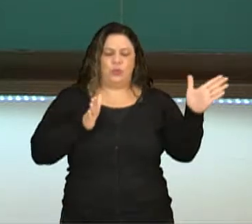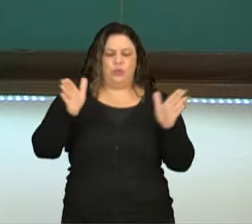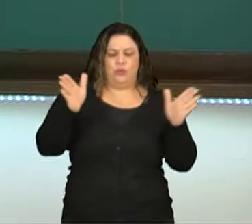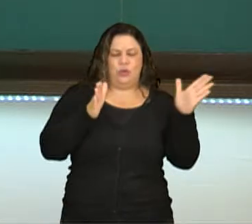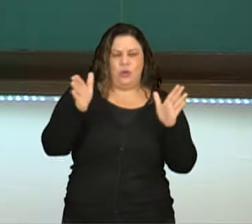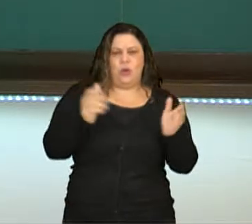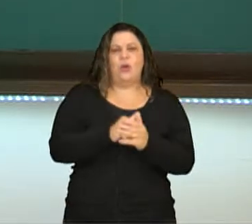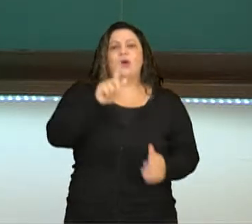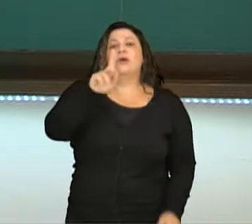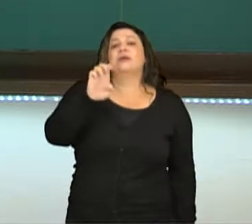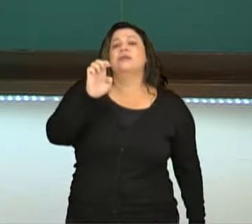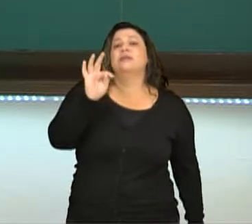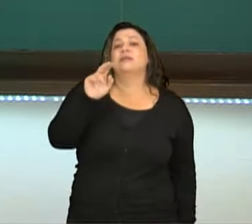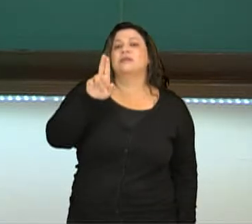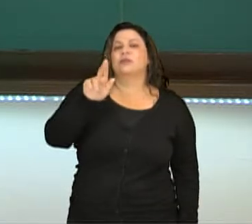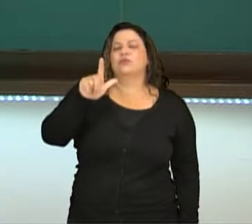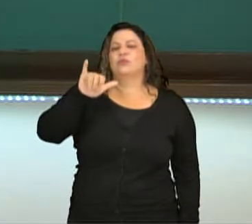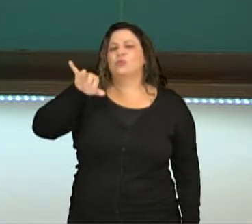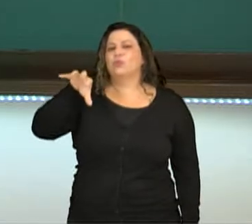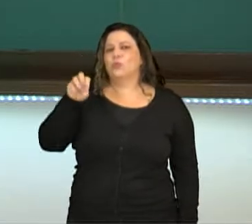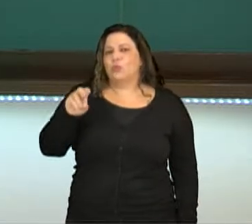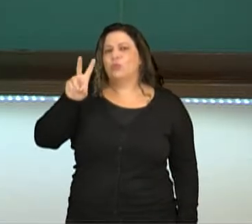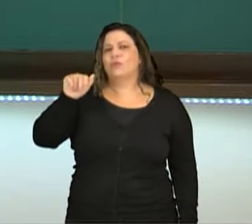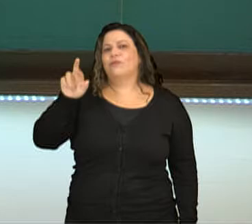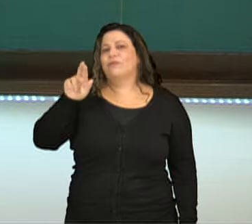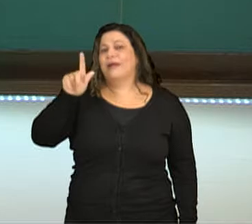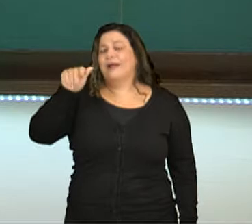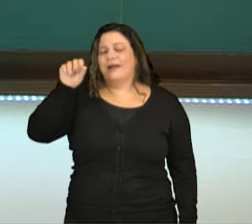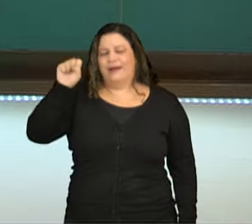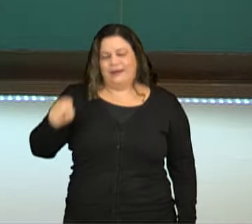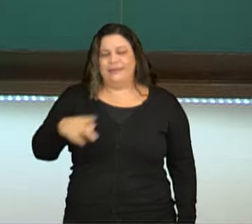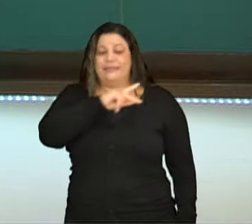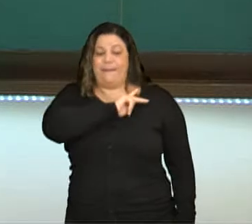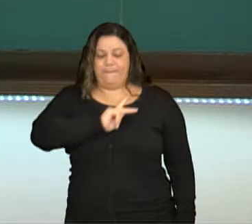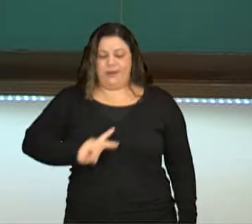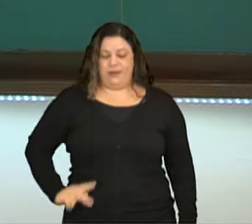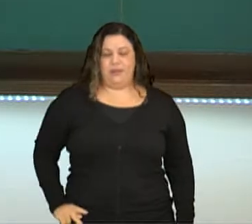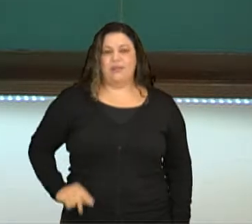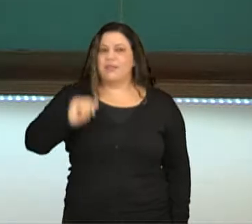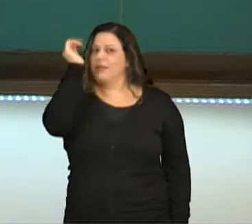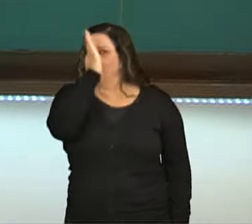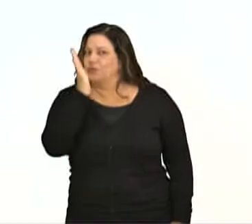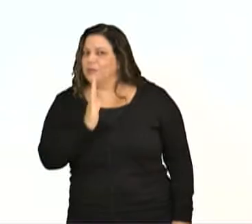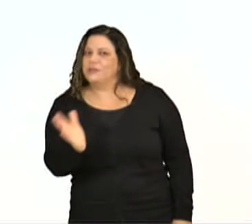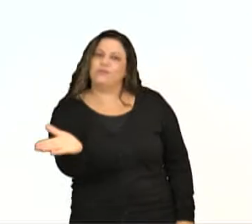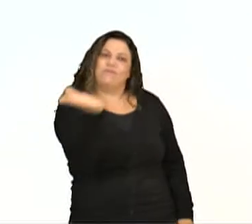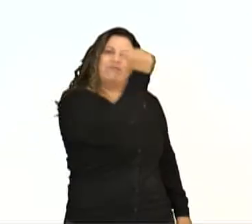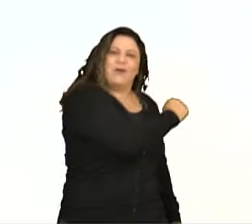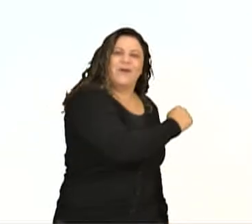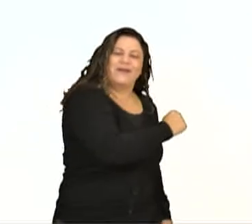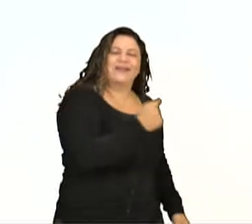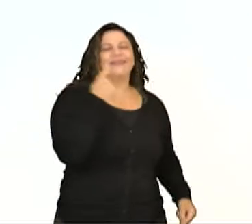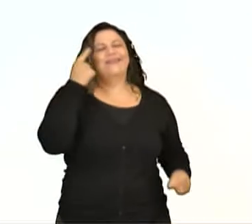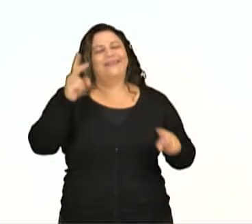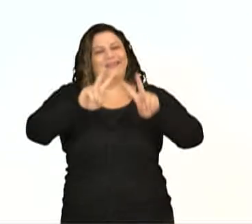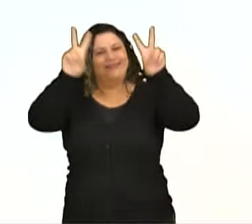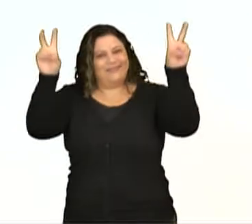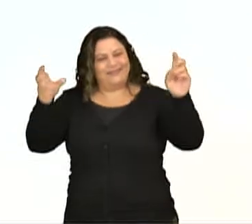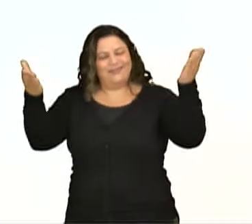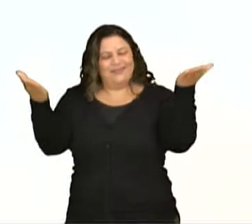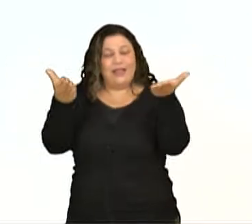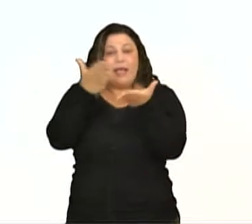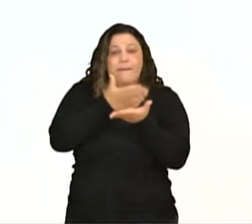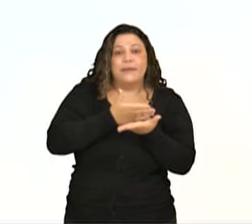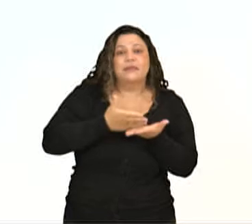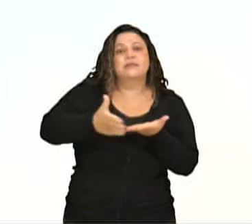como presidente do Brasil. Então, bora lá com a gente falar sobre isso, mas eu começo